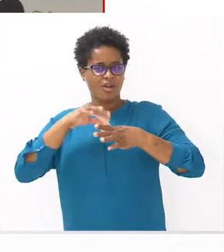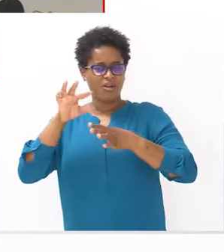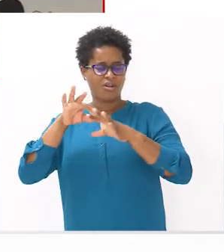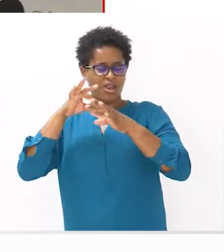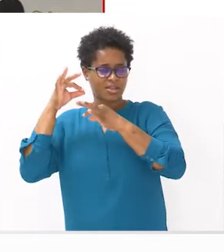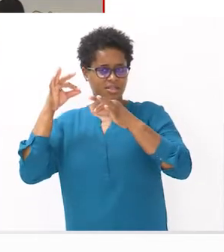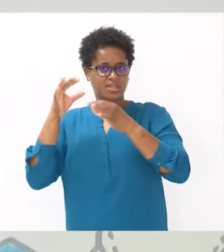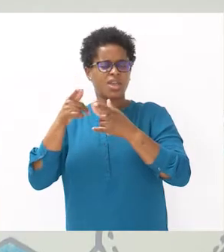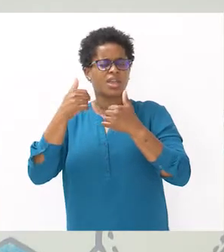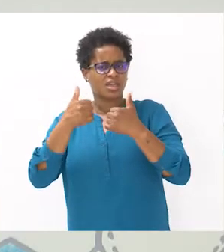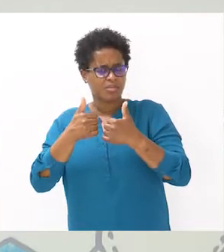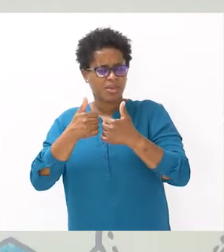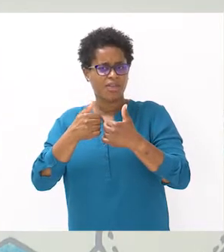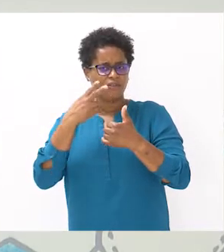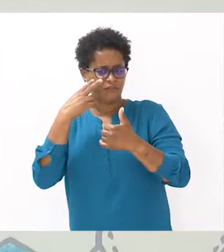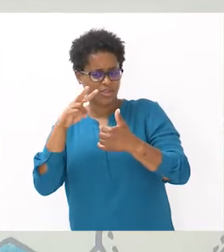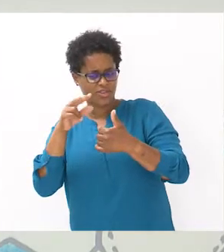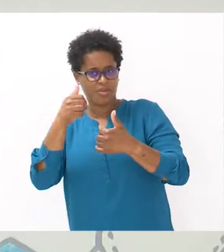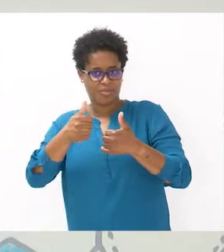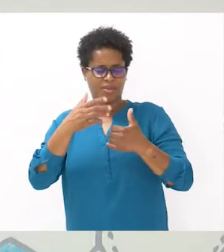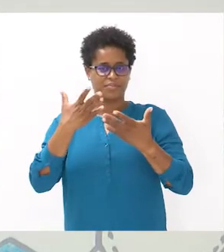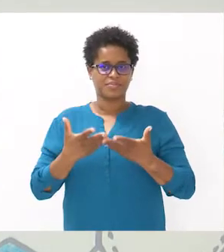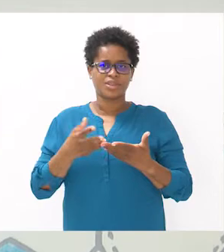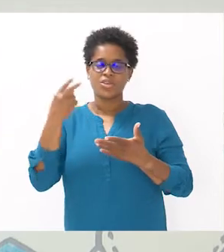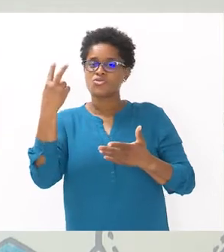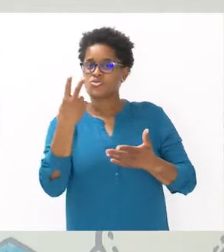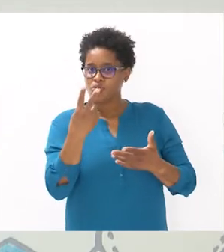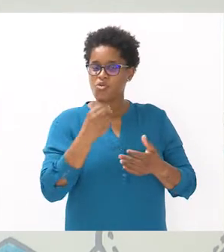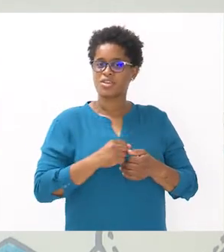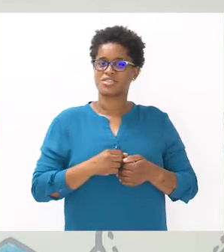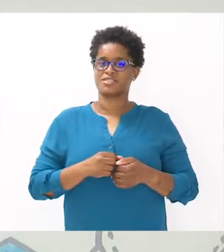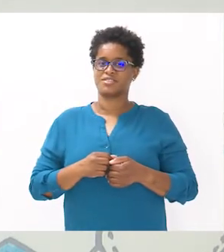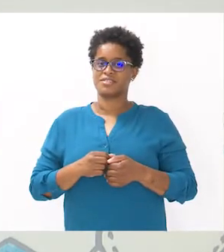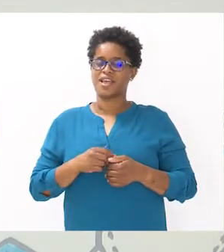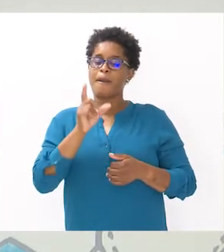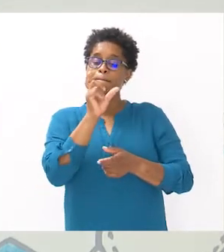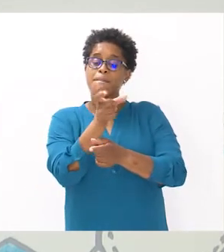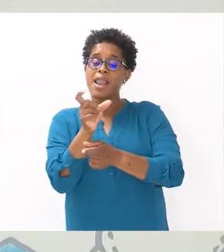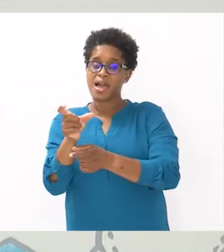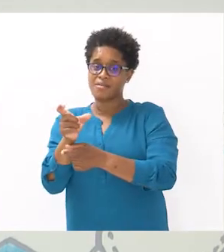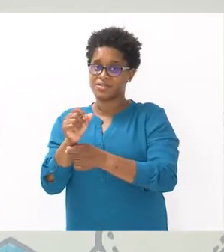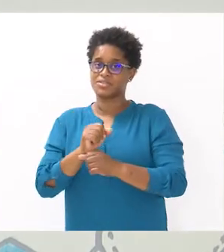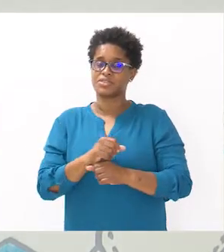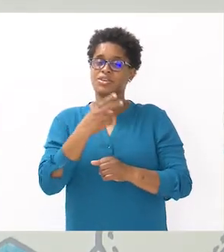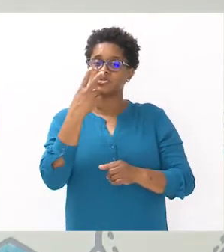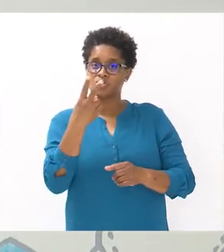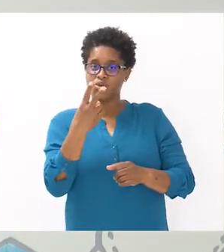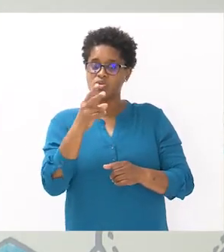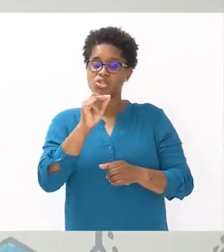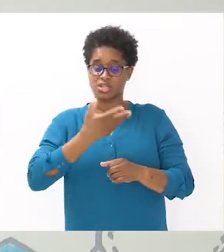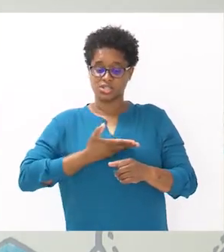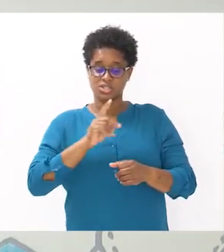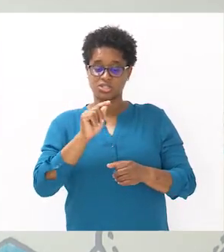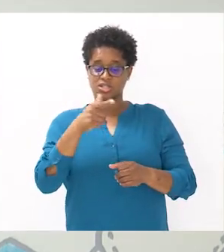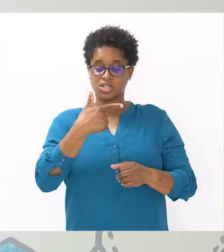bem vistosa. Portanto, duas palavras, ou seja, dois